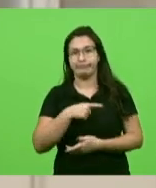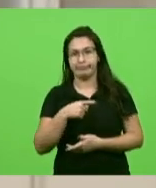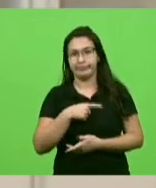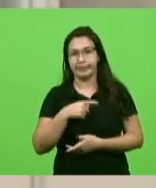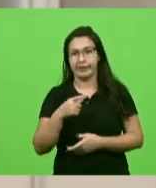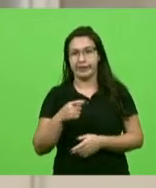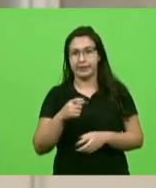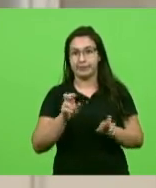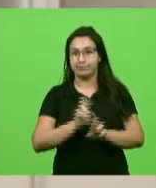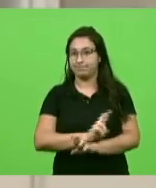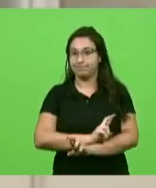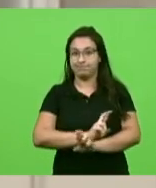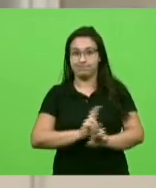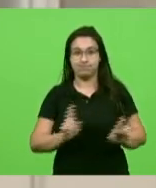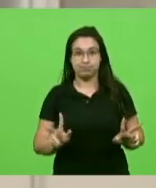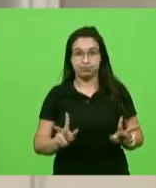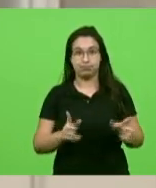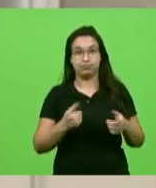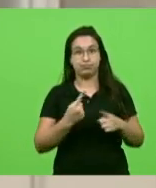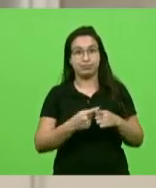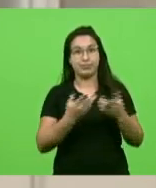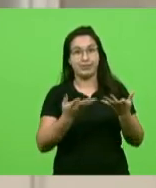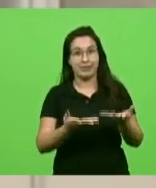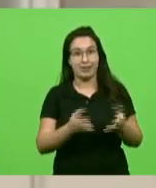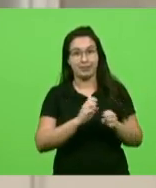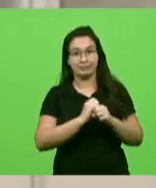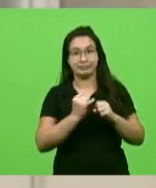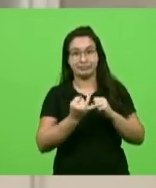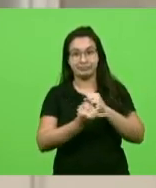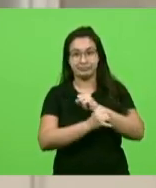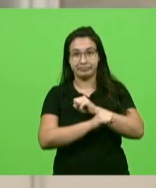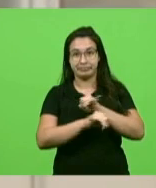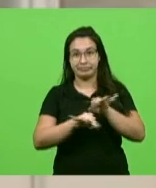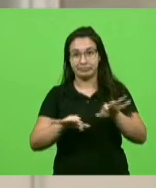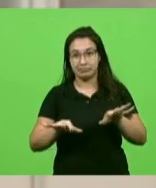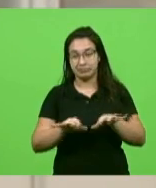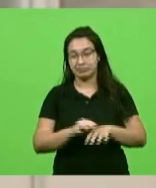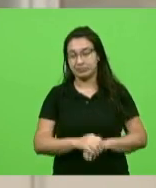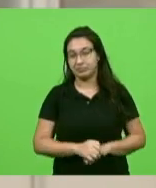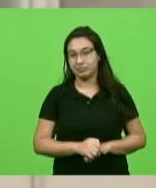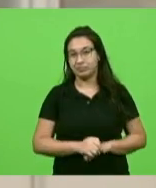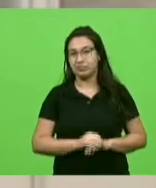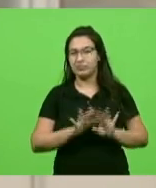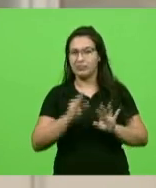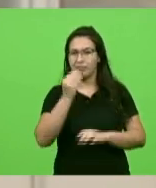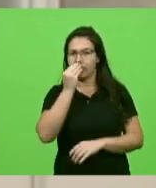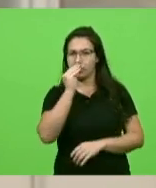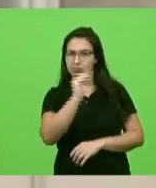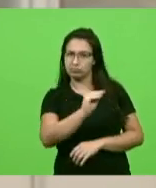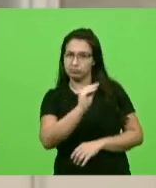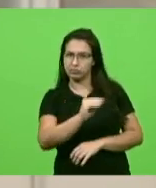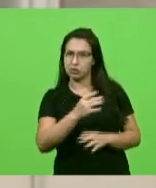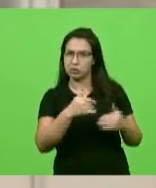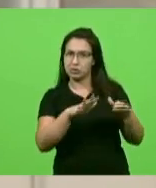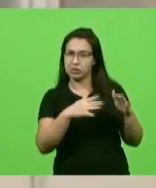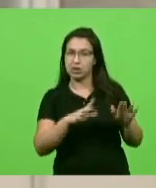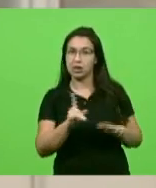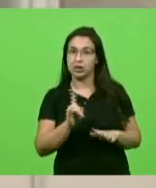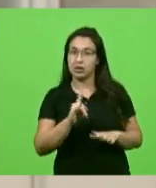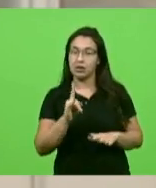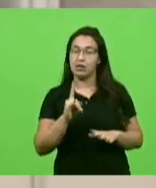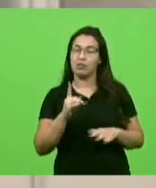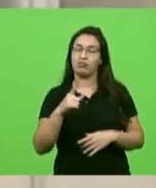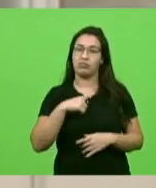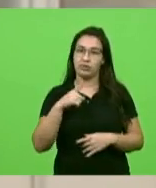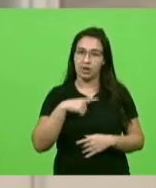extraordinária da pandemia não se ignora Como já disse as a